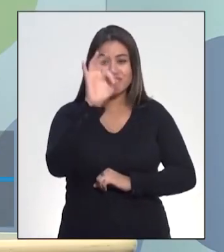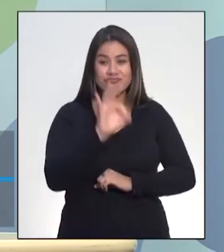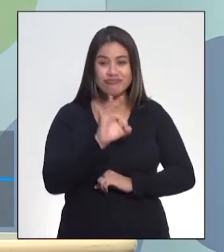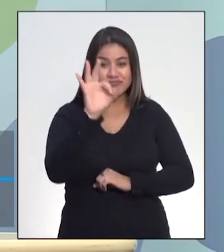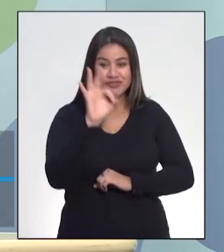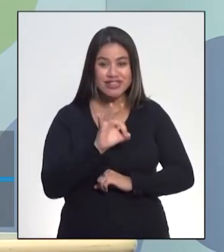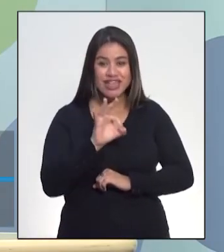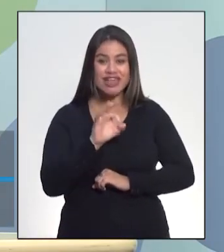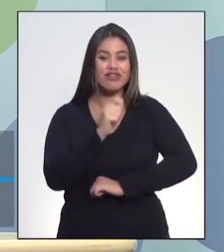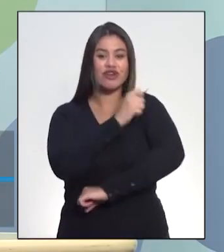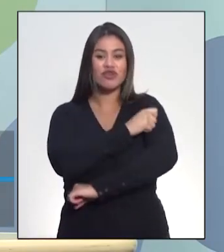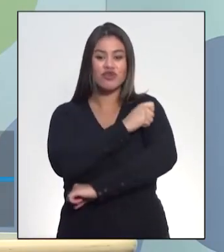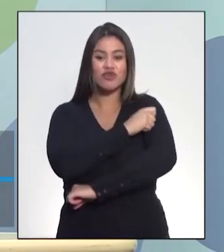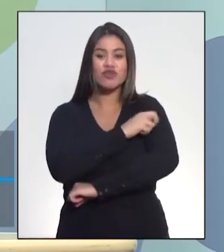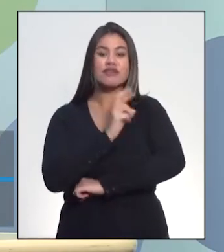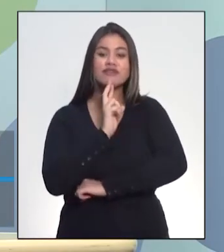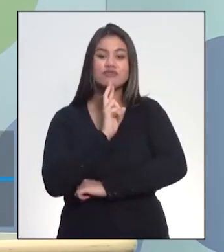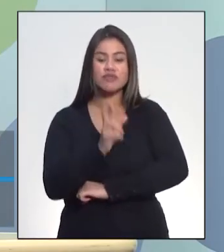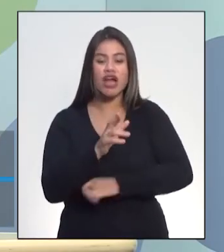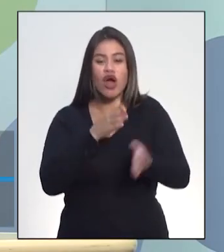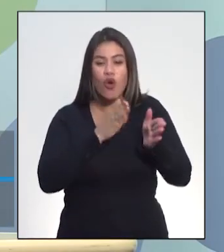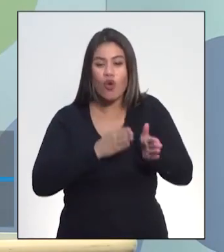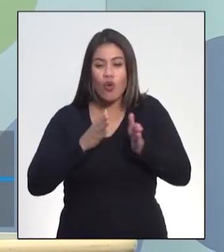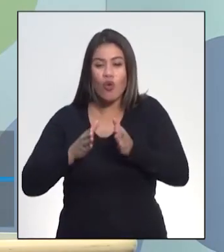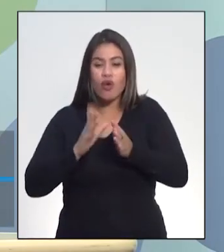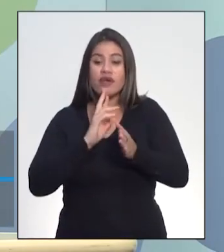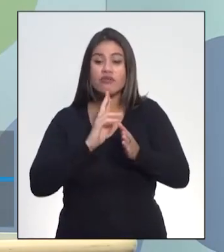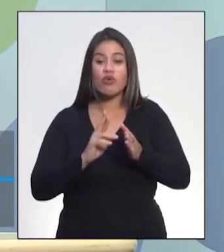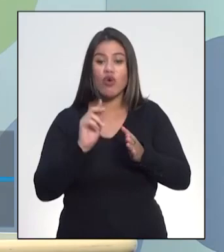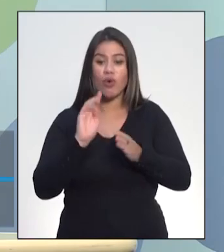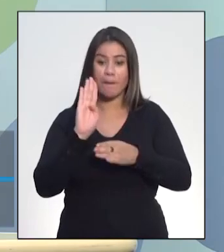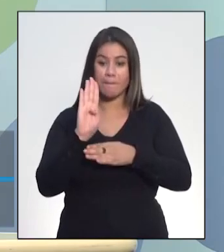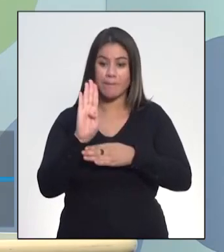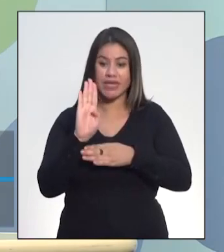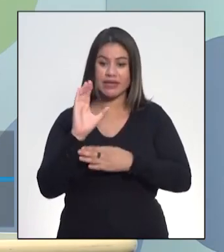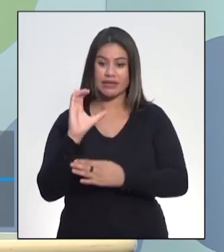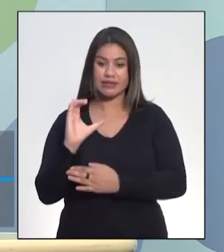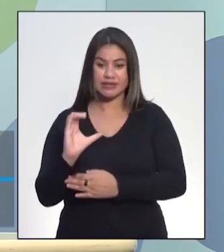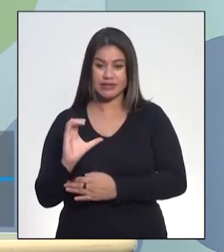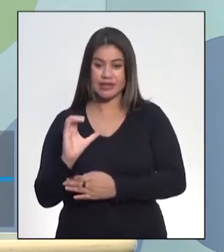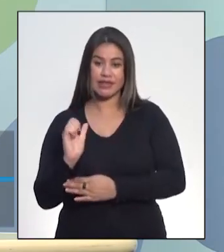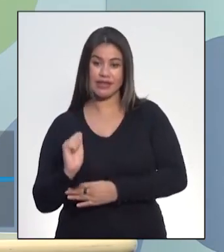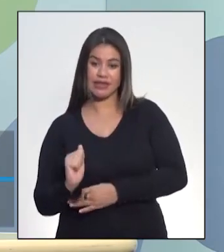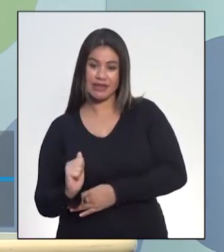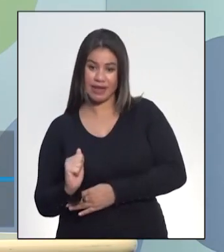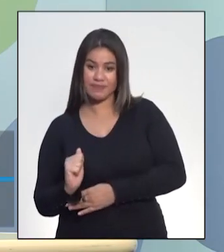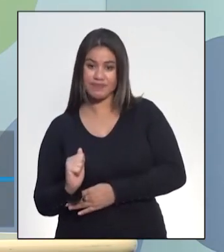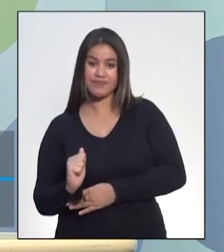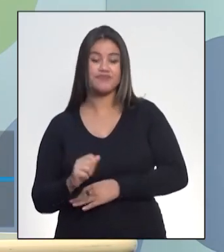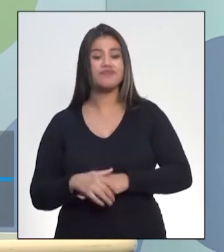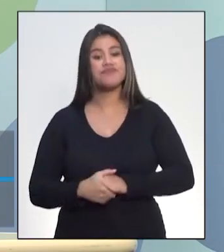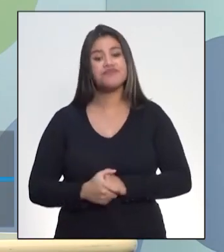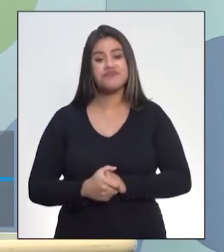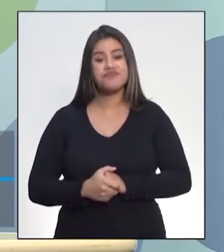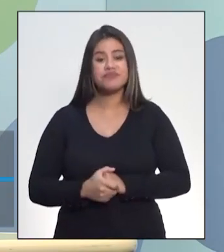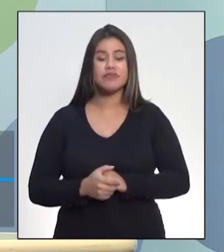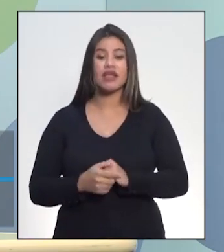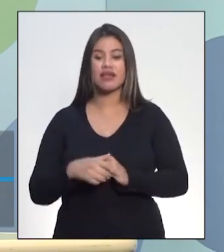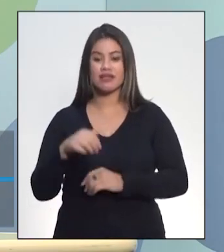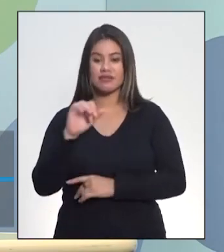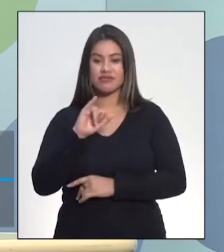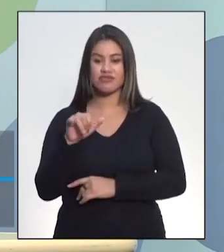dos nossos alunos disseram que a ordem das respostas é B, C e A. Aí, entre essas